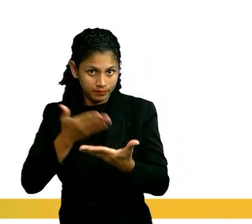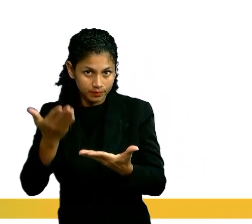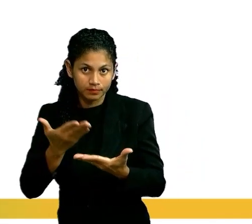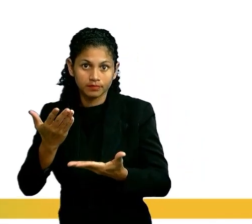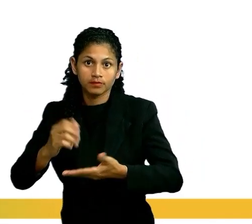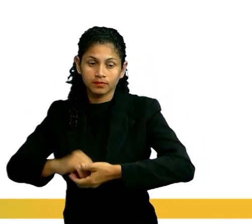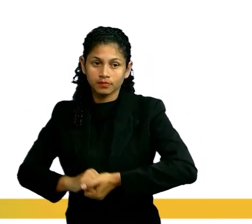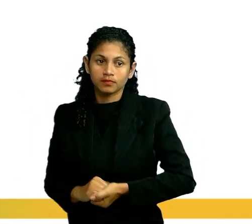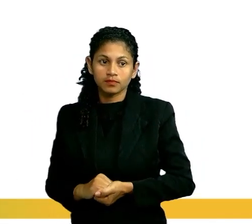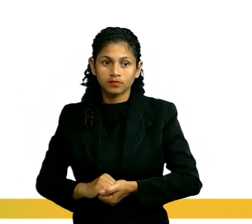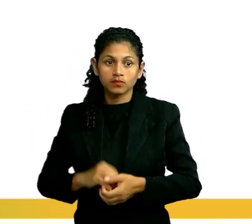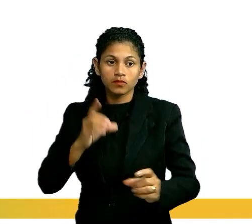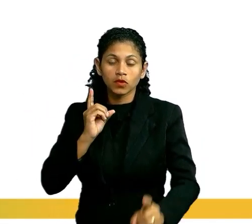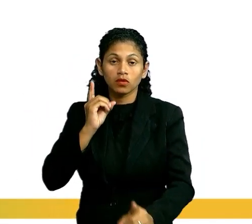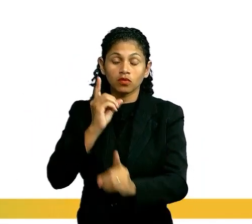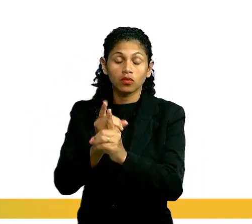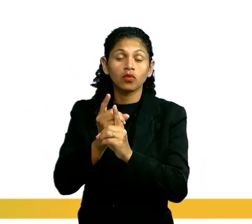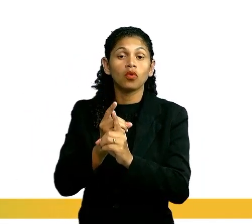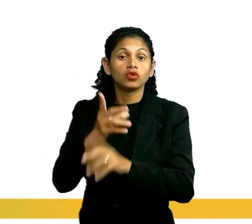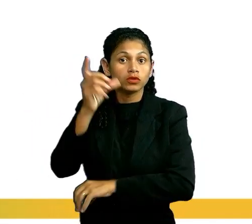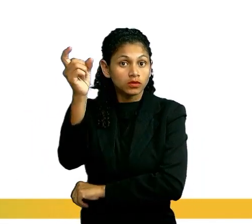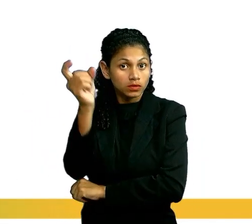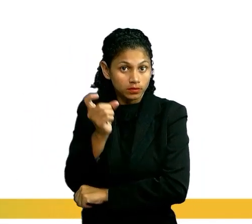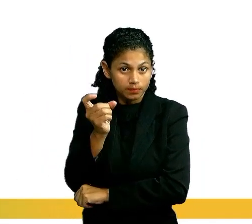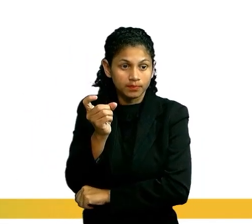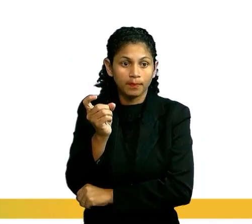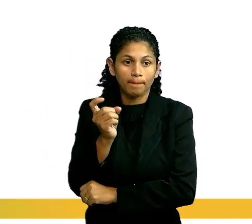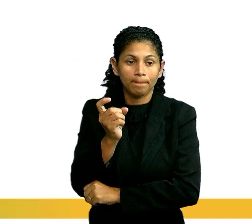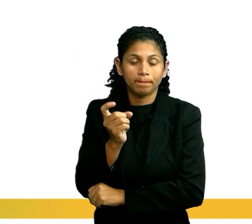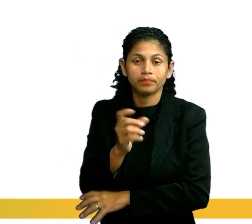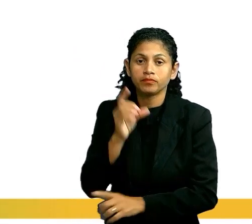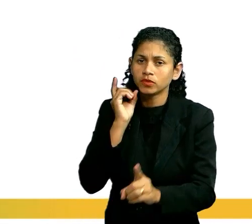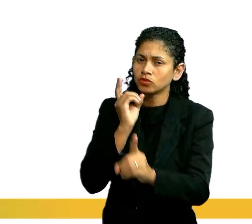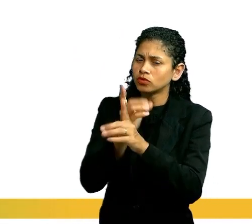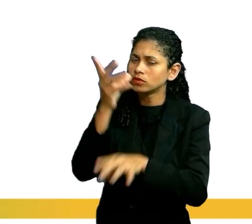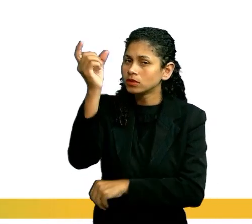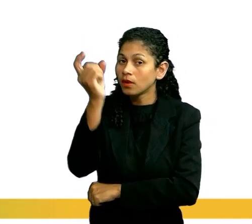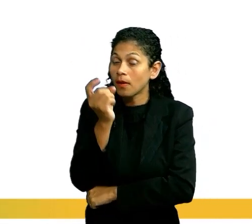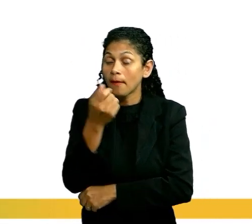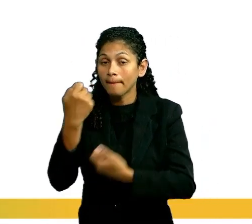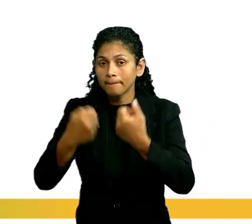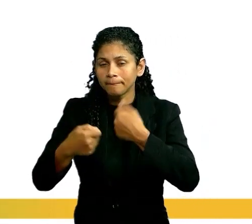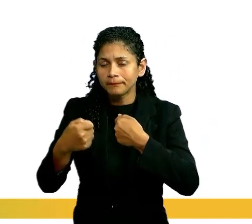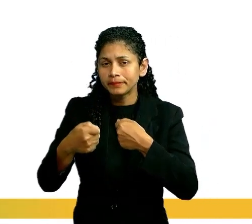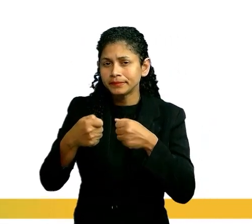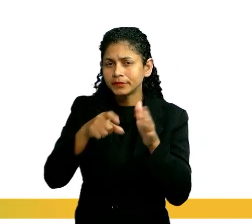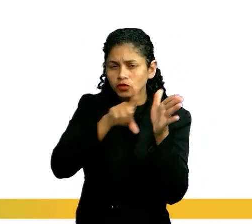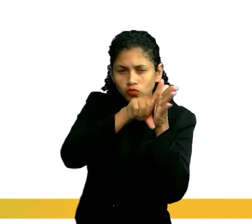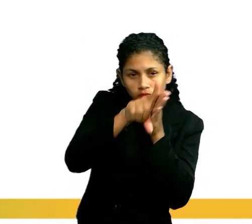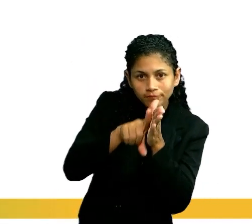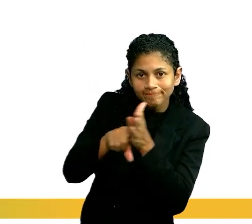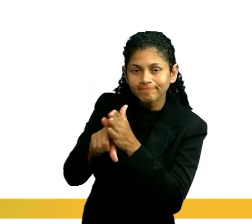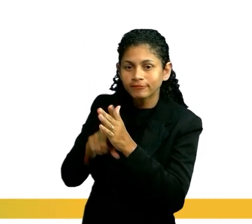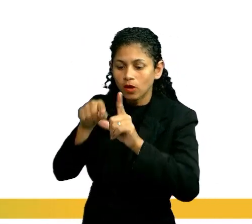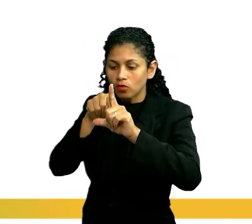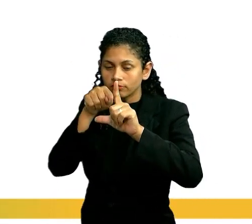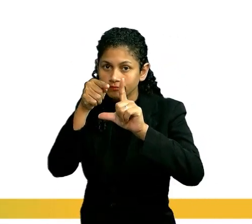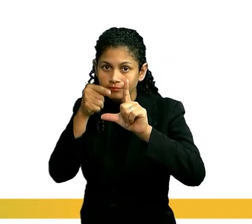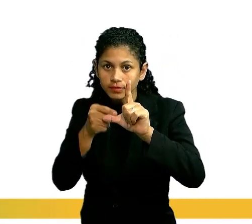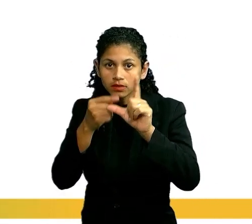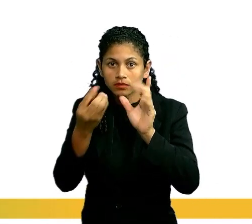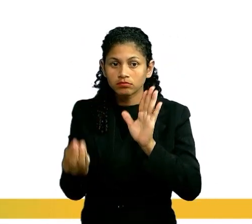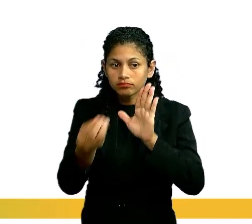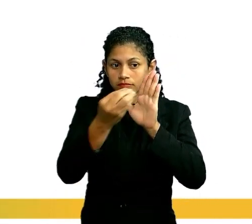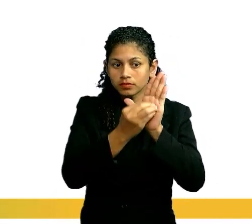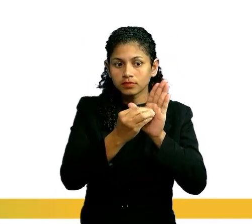prática? Encontre o valor de x. Para encontrar o valor de x, vamos analisar o ângulo que foi dado. Note aqui,